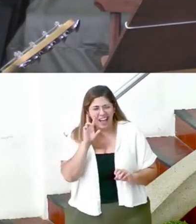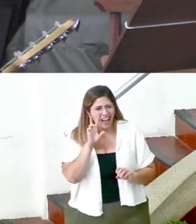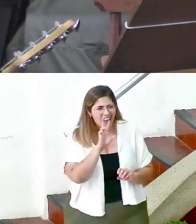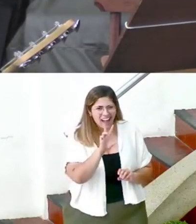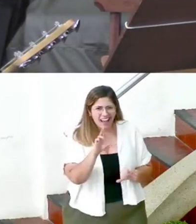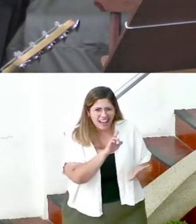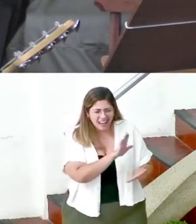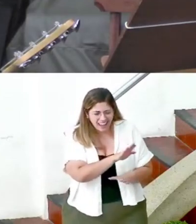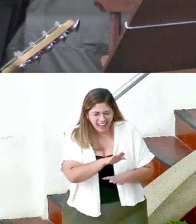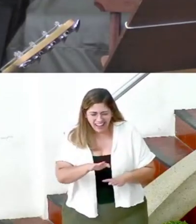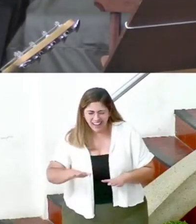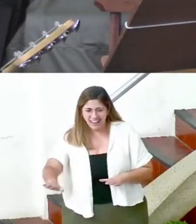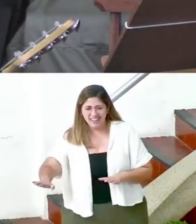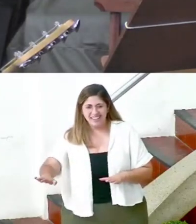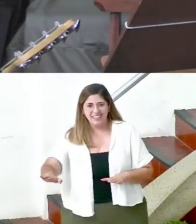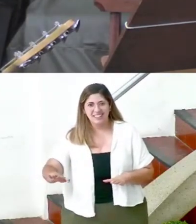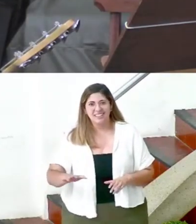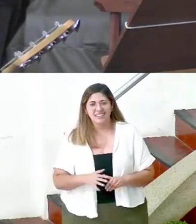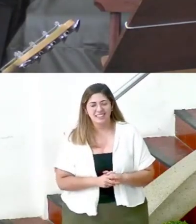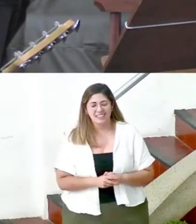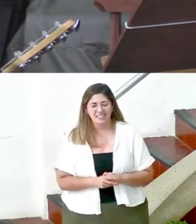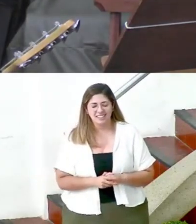pequenas conhecendo a fé logo.